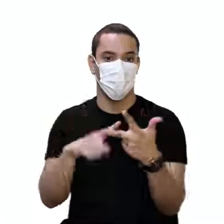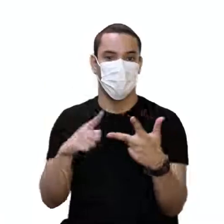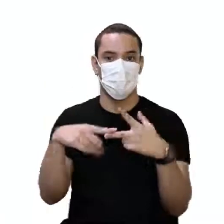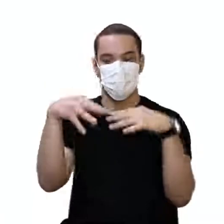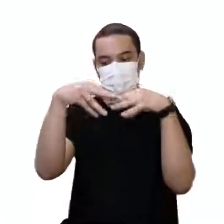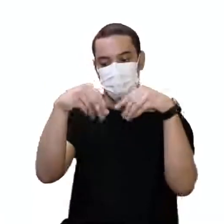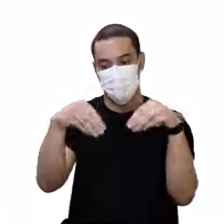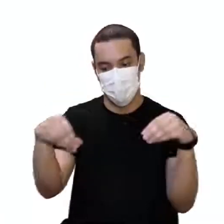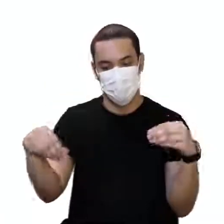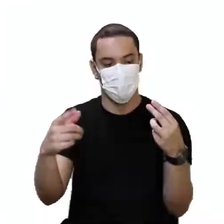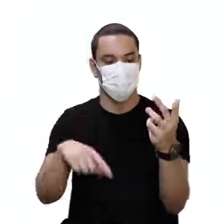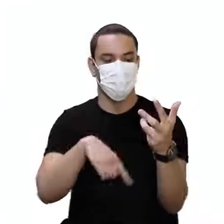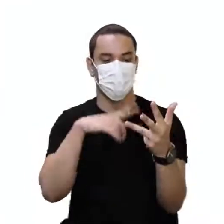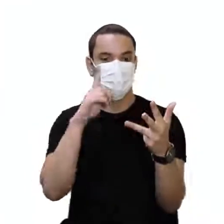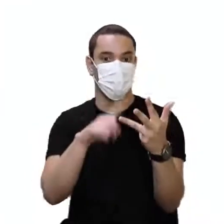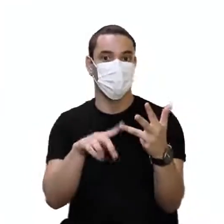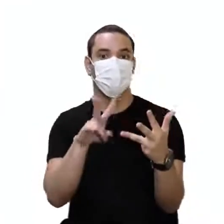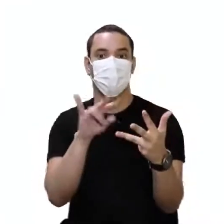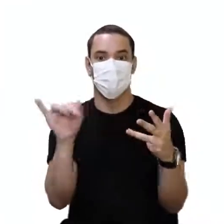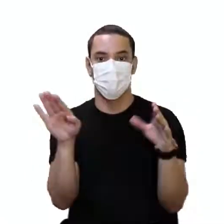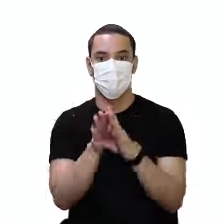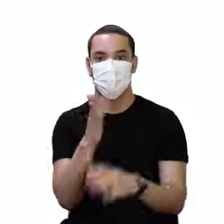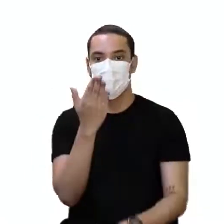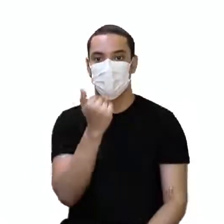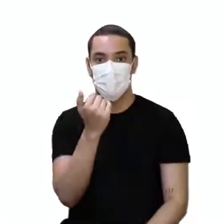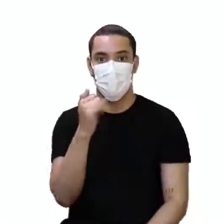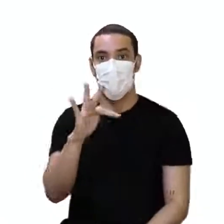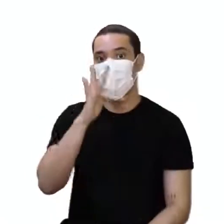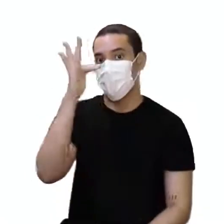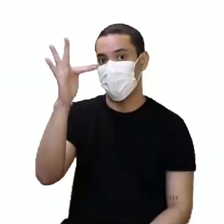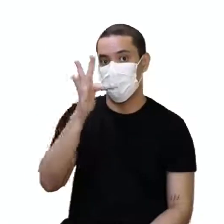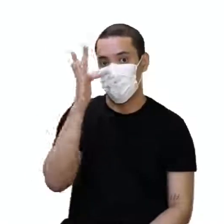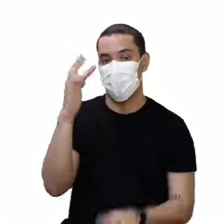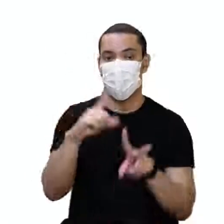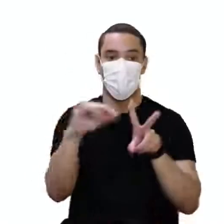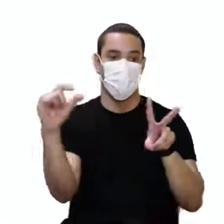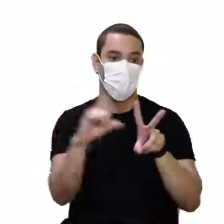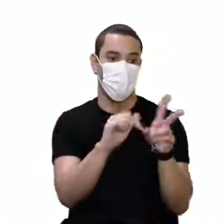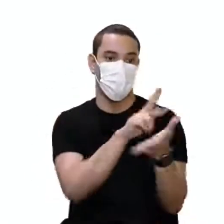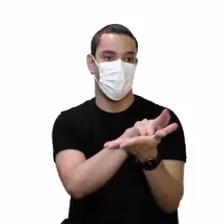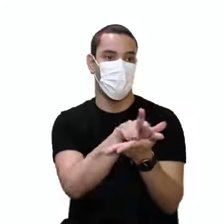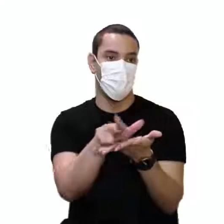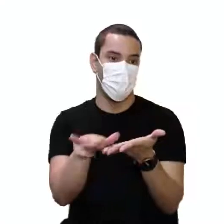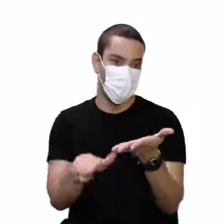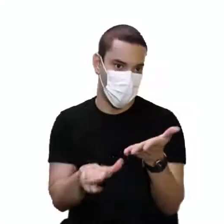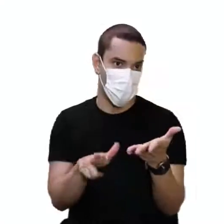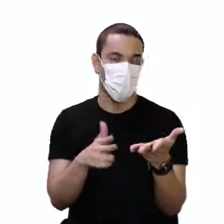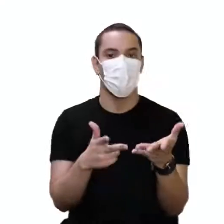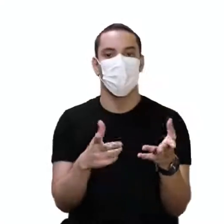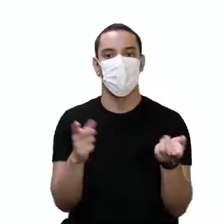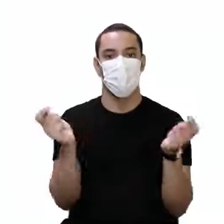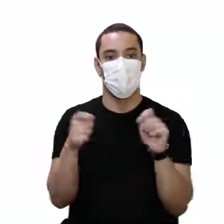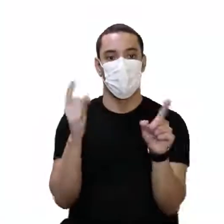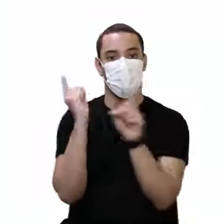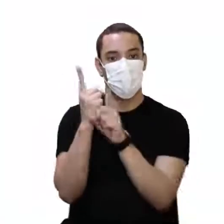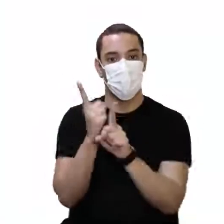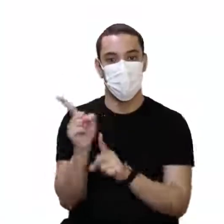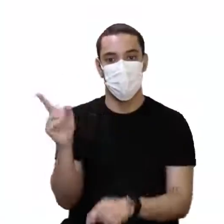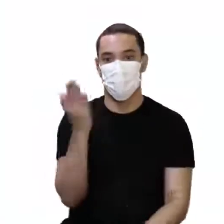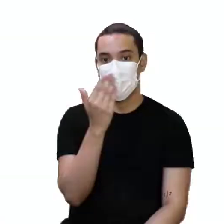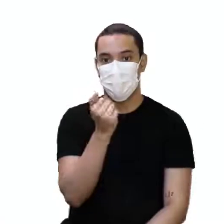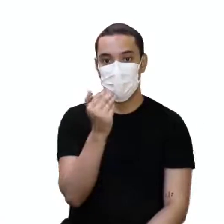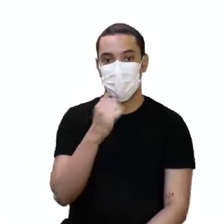sementes, eles vão se alimentar também de flores, de algumas variedades de flores. A gente encontra normalmente eles